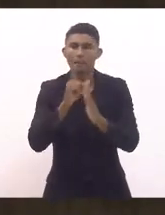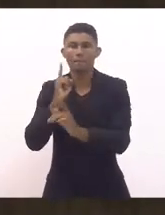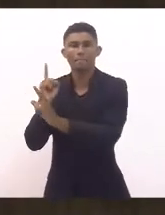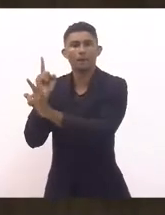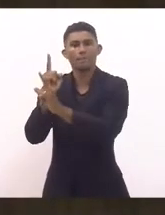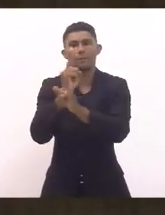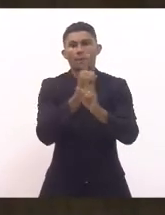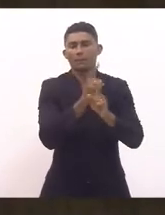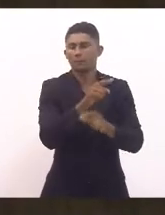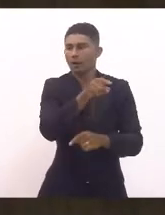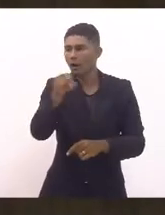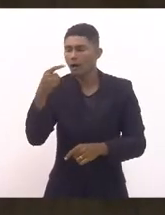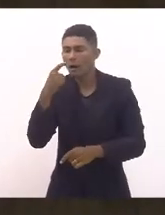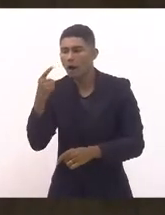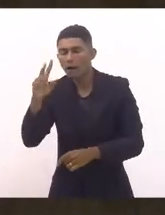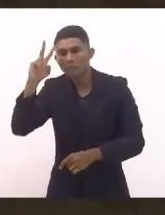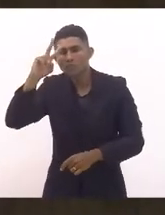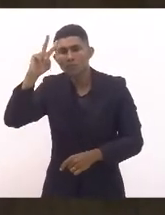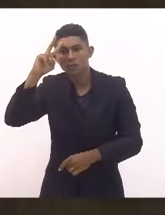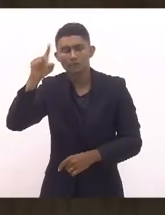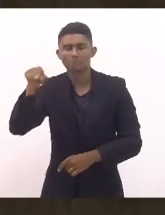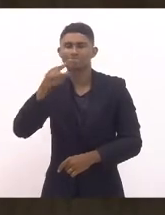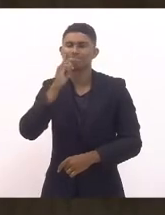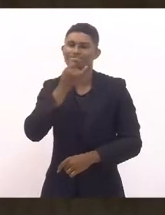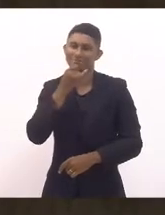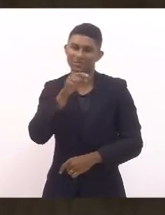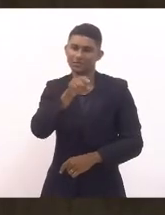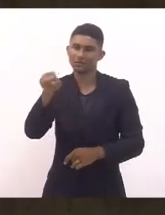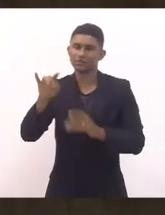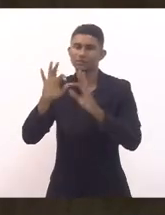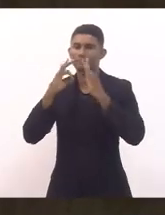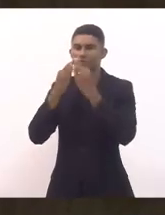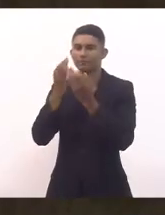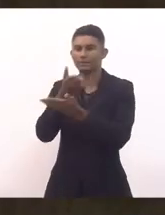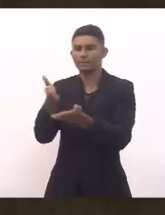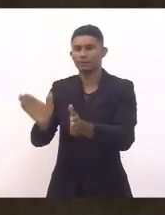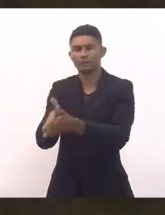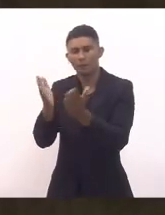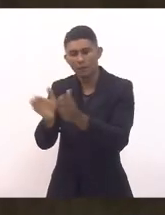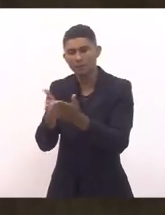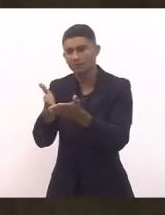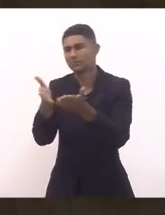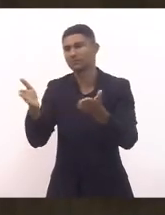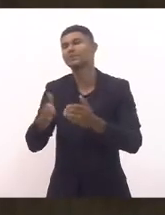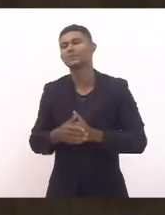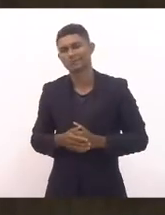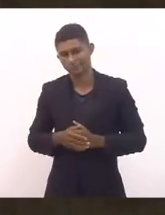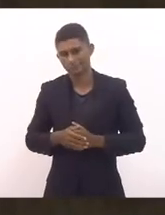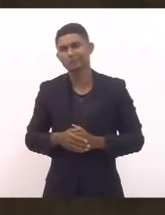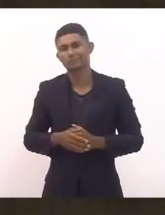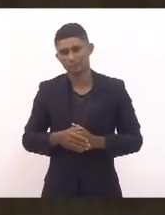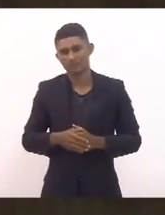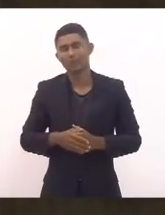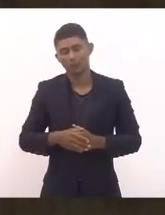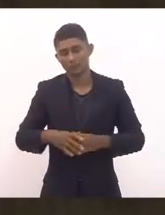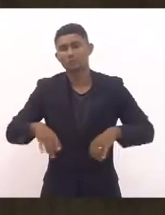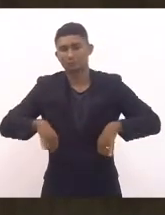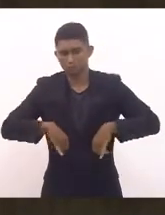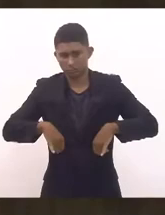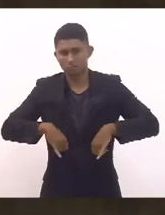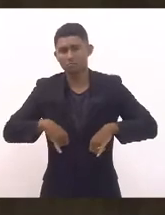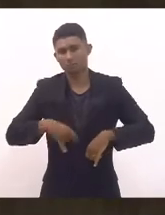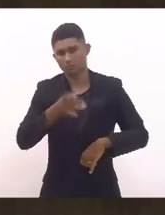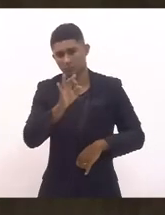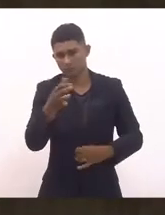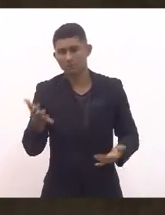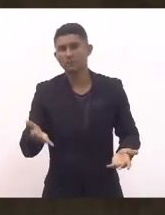essas histórias tão tristes que famílias pobres, muitas vezes, vivencia, e vivencia